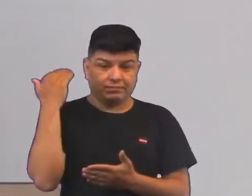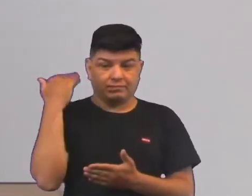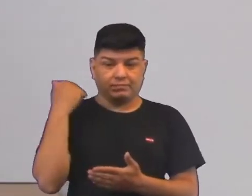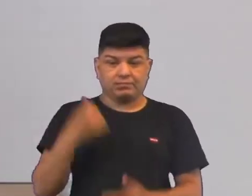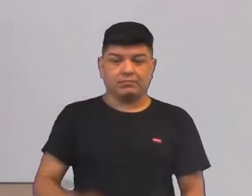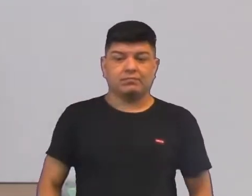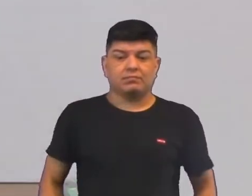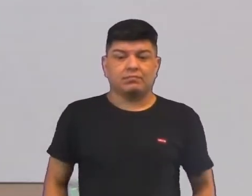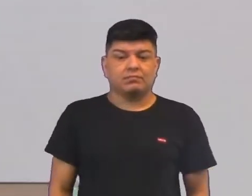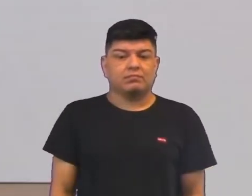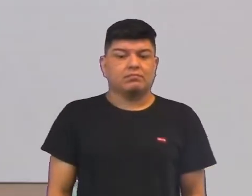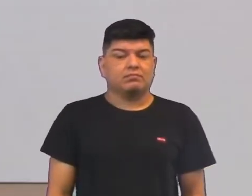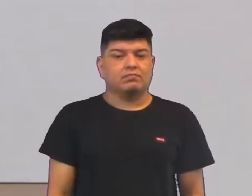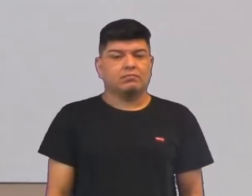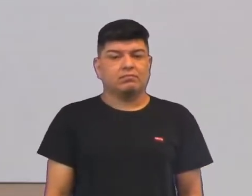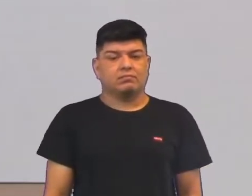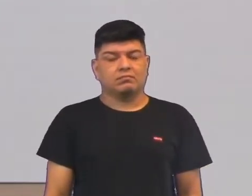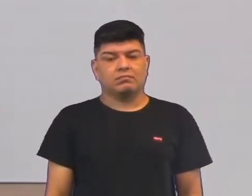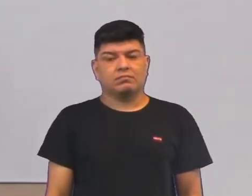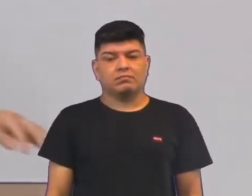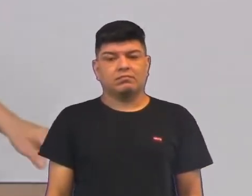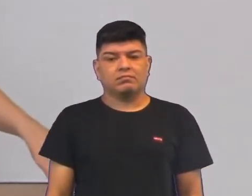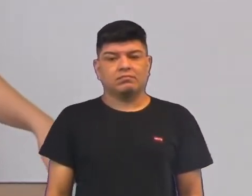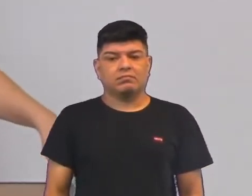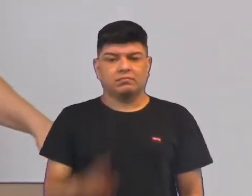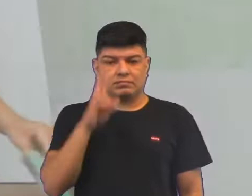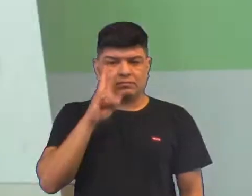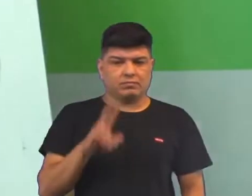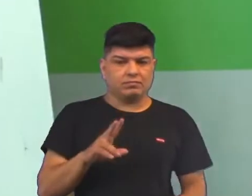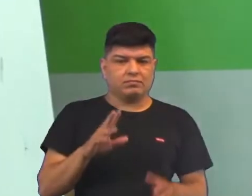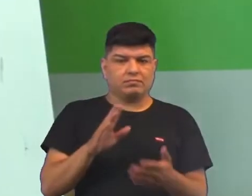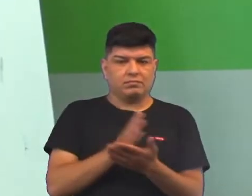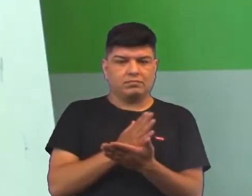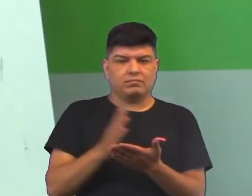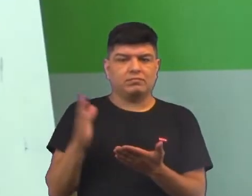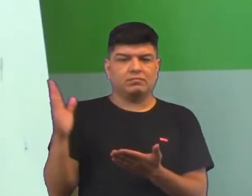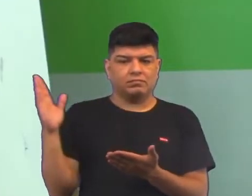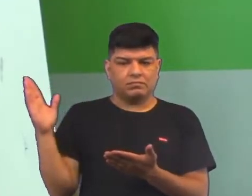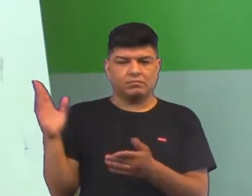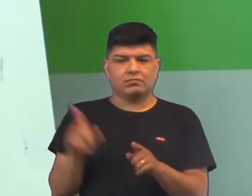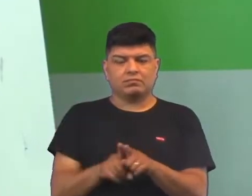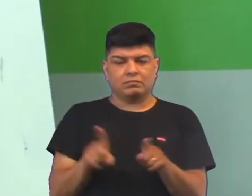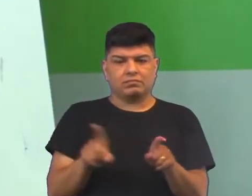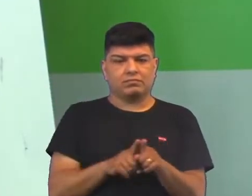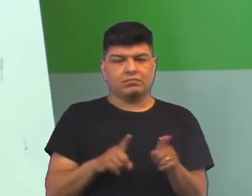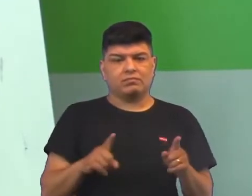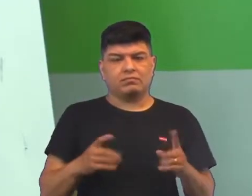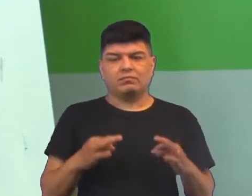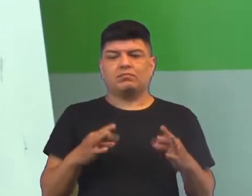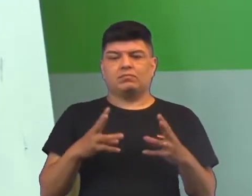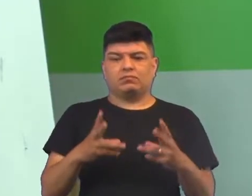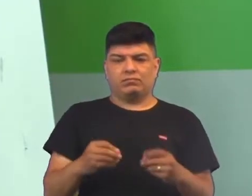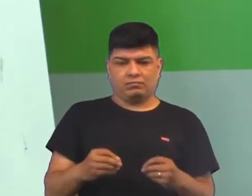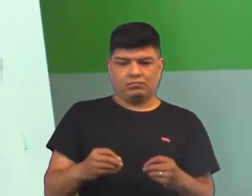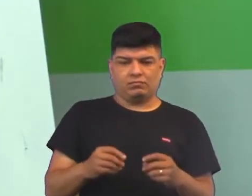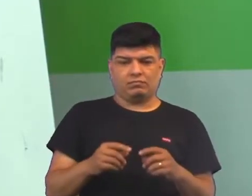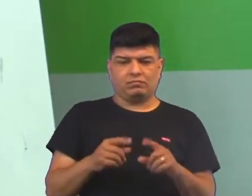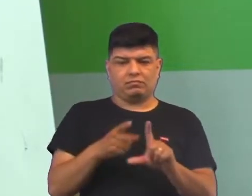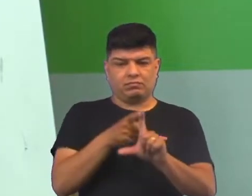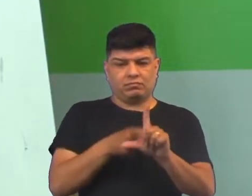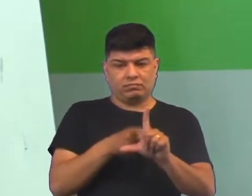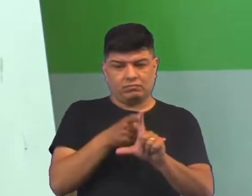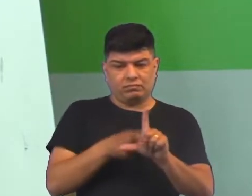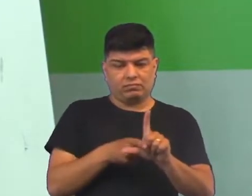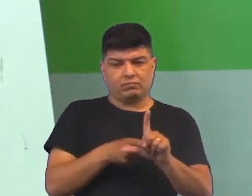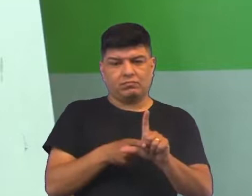vocês acompanharam, nós vimos, né, essas figuras geométricas, essas formas geométricas, ó, que são compostas por retas,